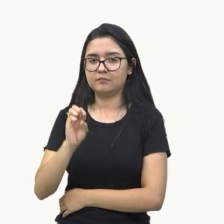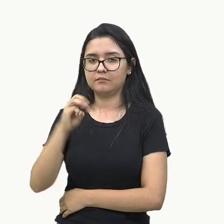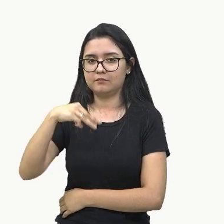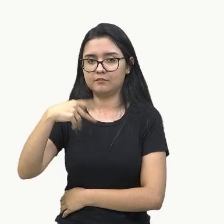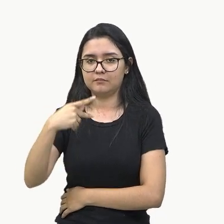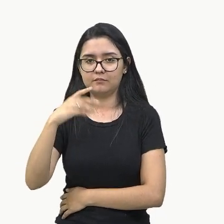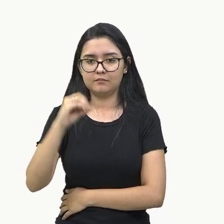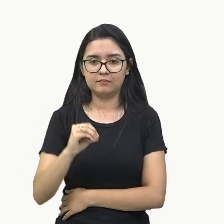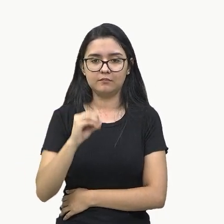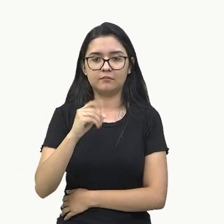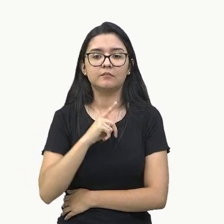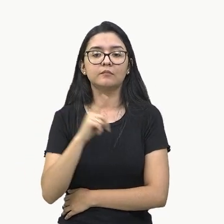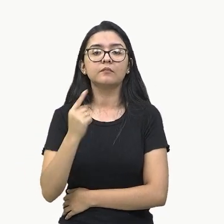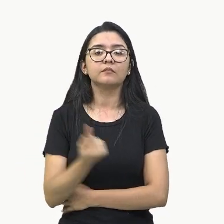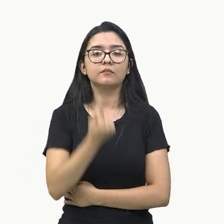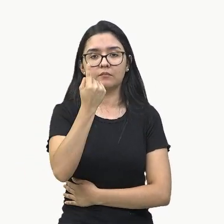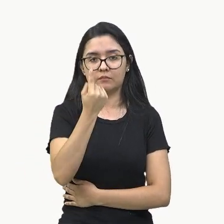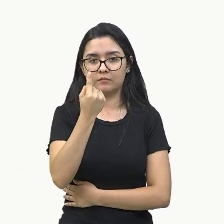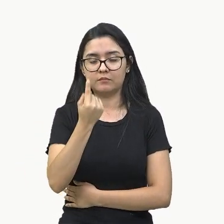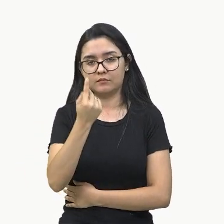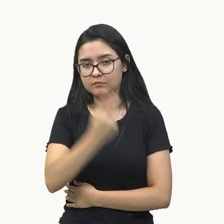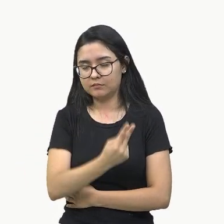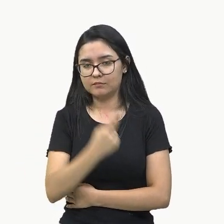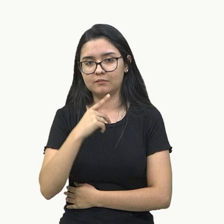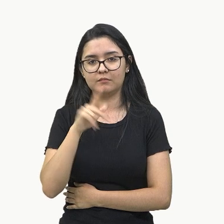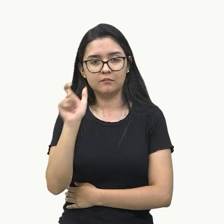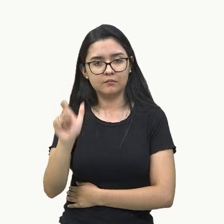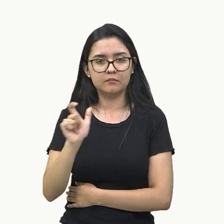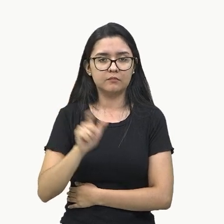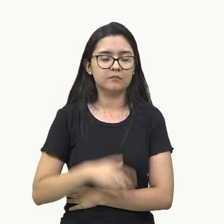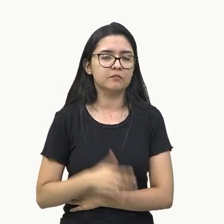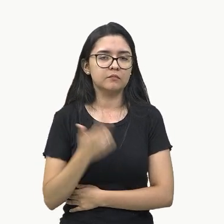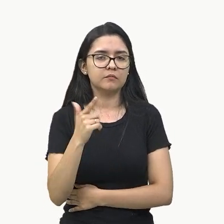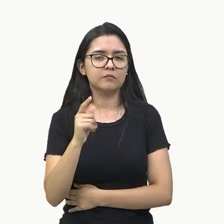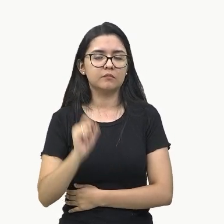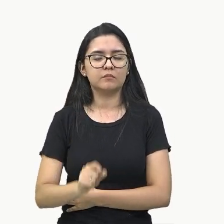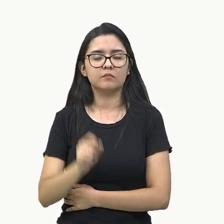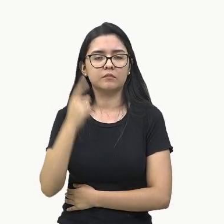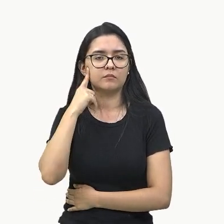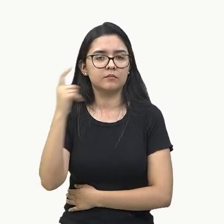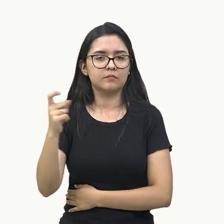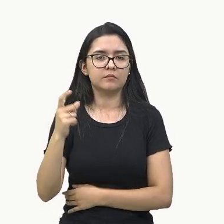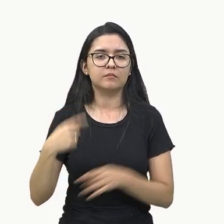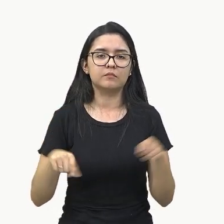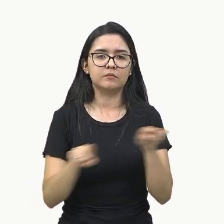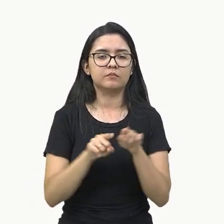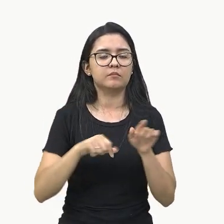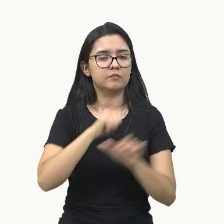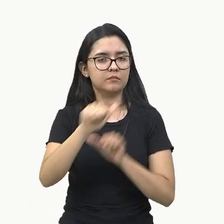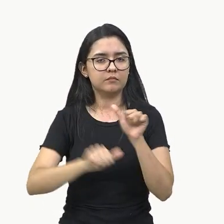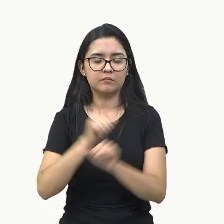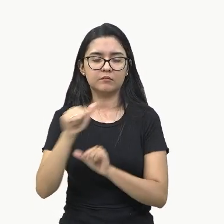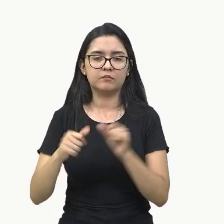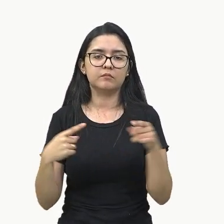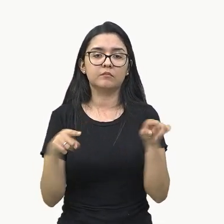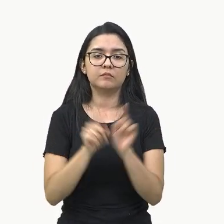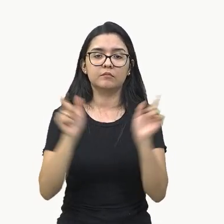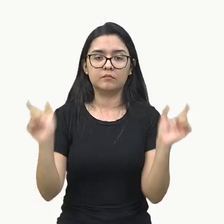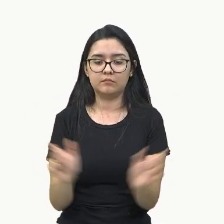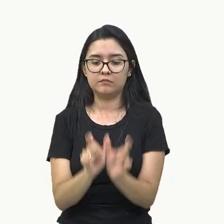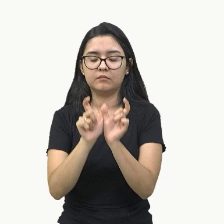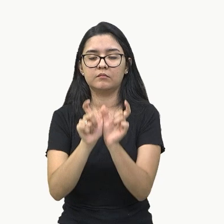Mais uma vez, eu não tenho alteração no som nem escrita dessas palavras, perfeito? Não tendo alteração, eu tenho a composição